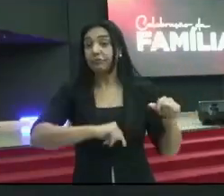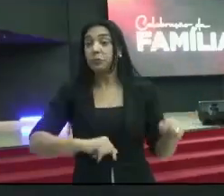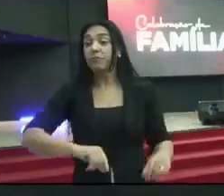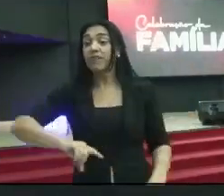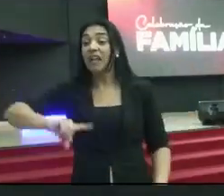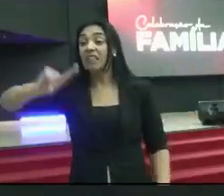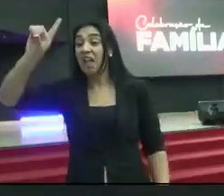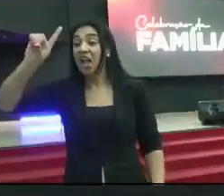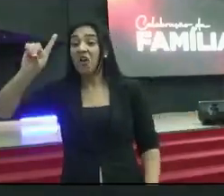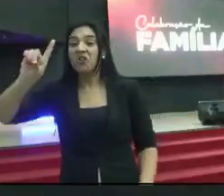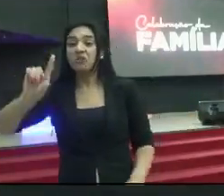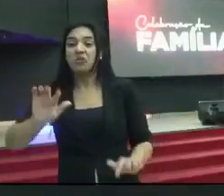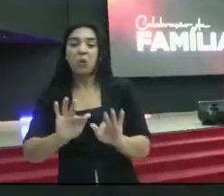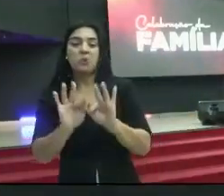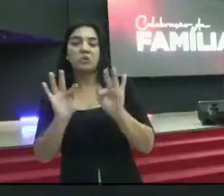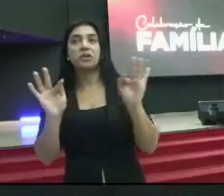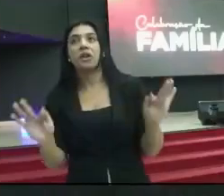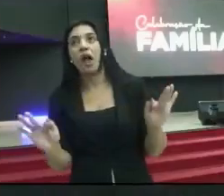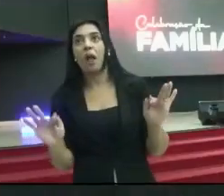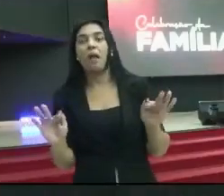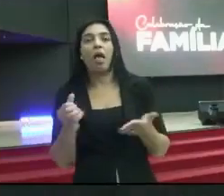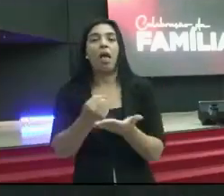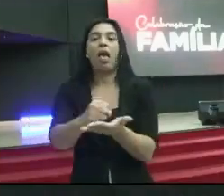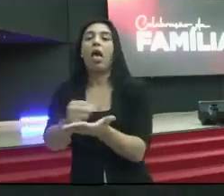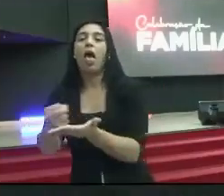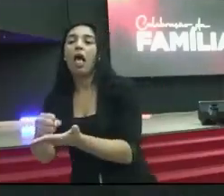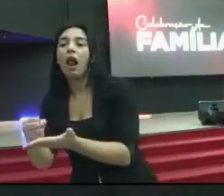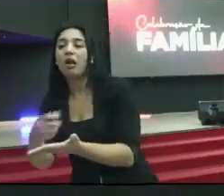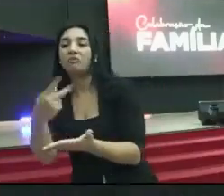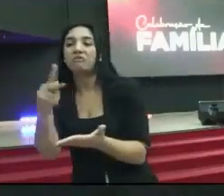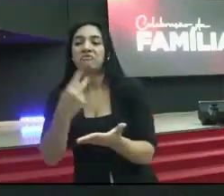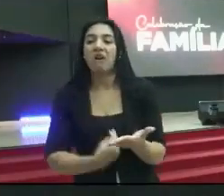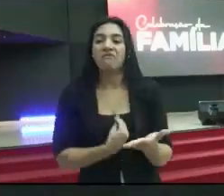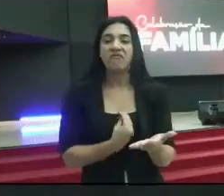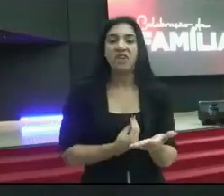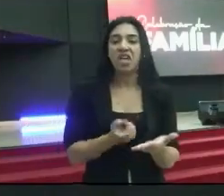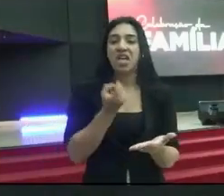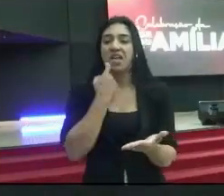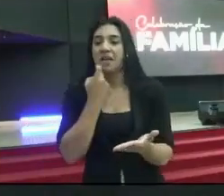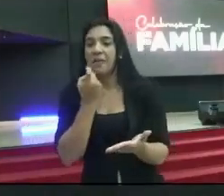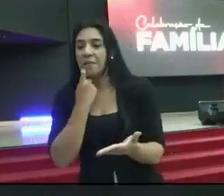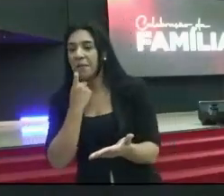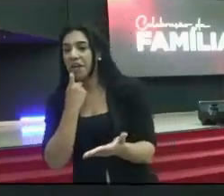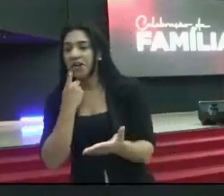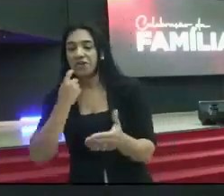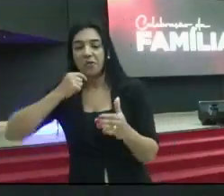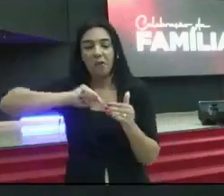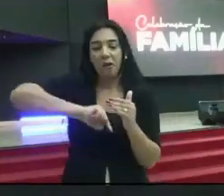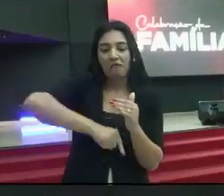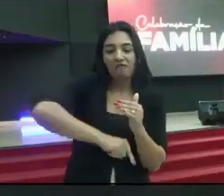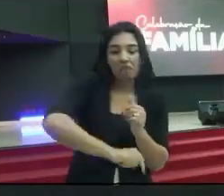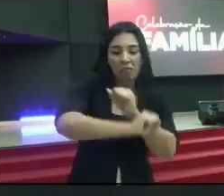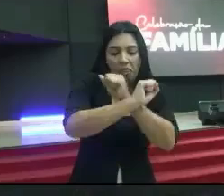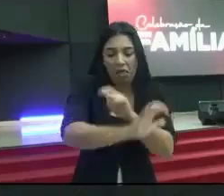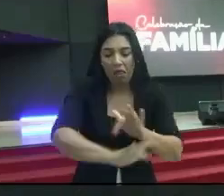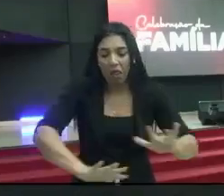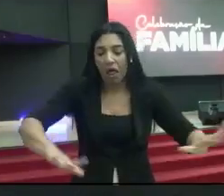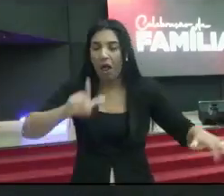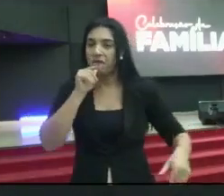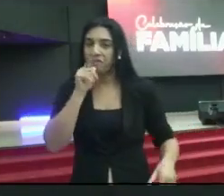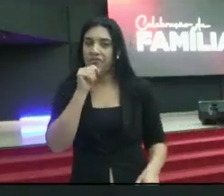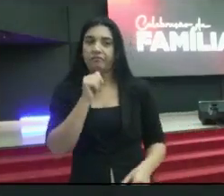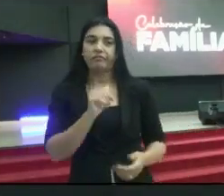Deus não é apenas aquele que conduz o destino dos peixes no mais profundo do oceano.